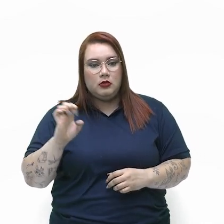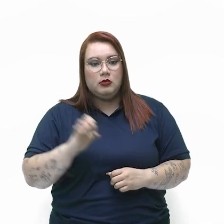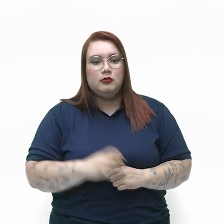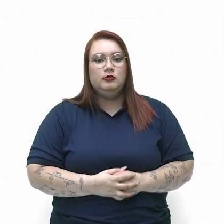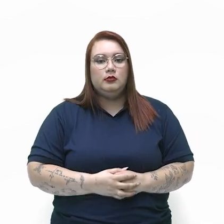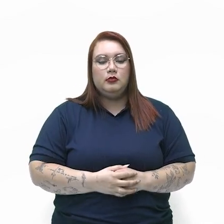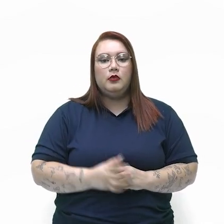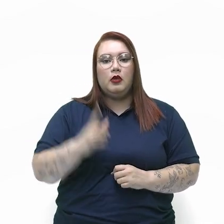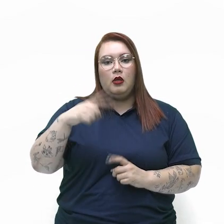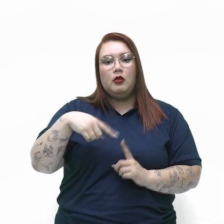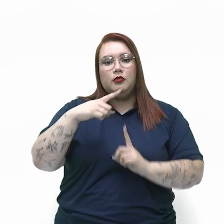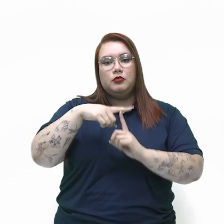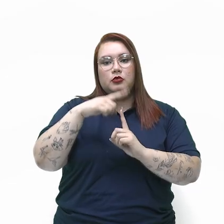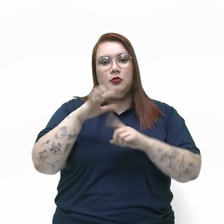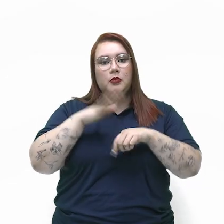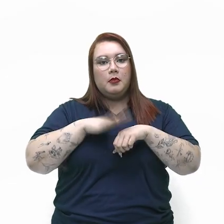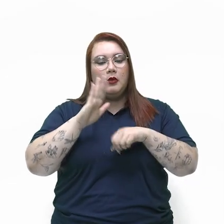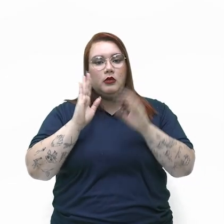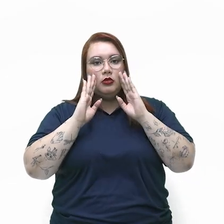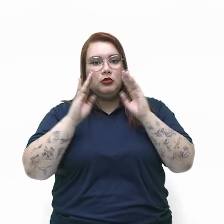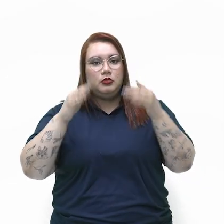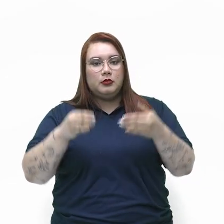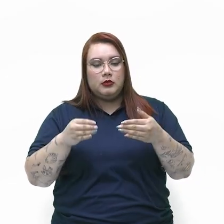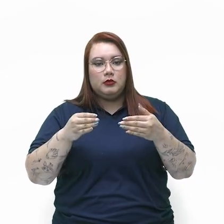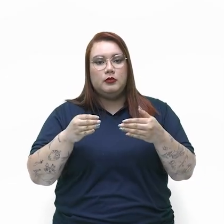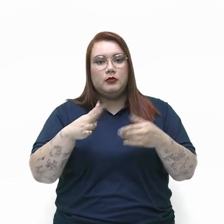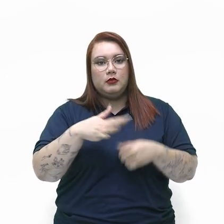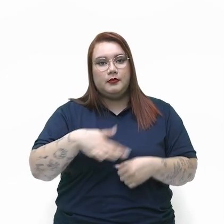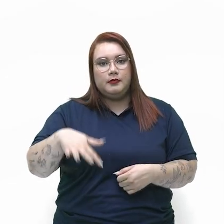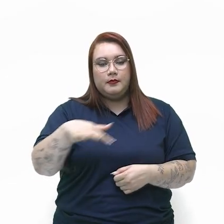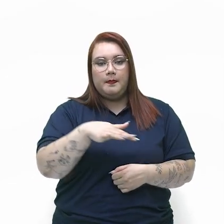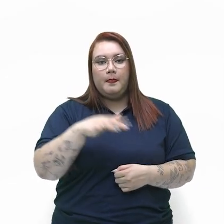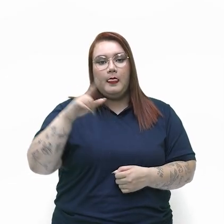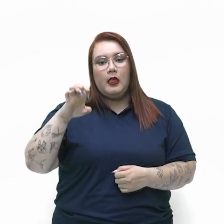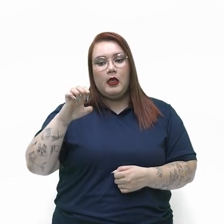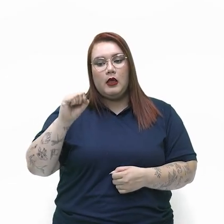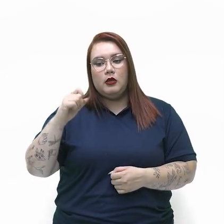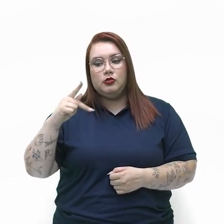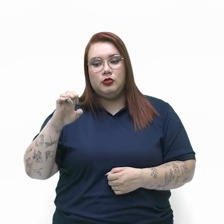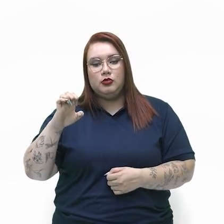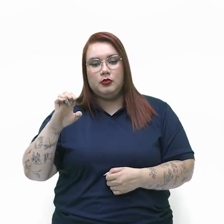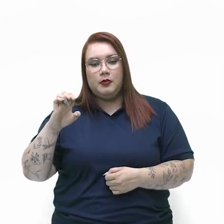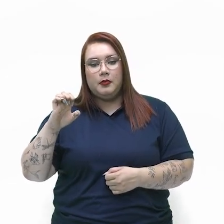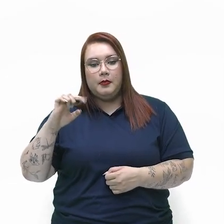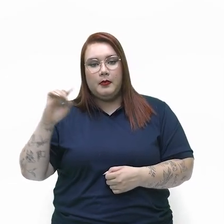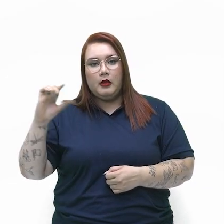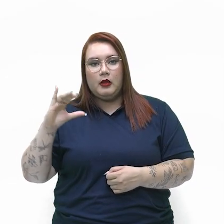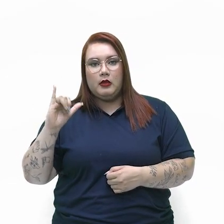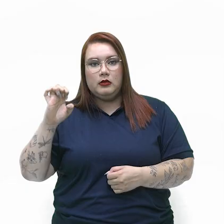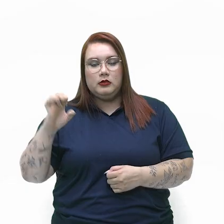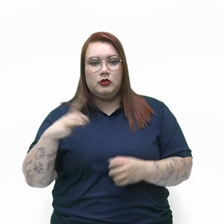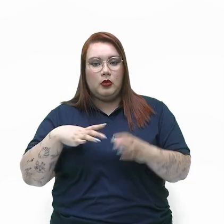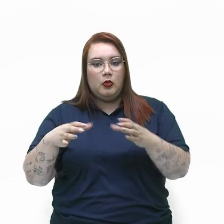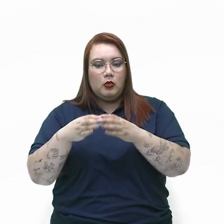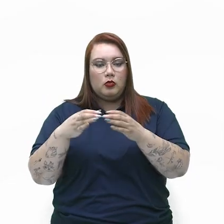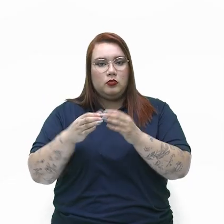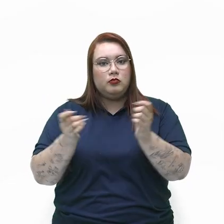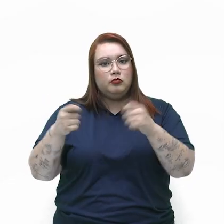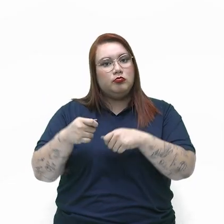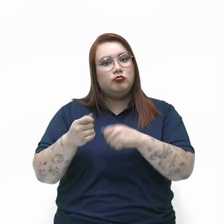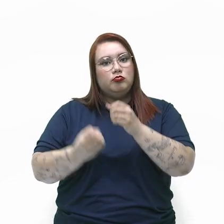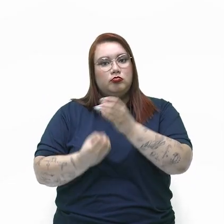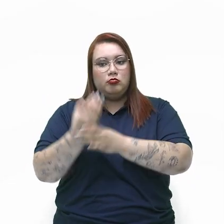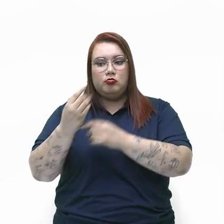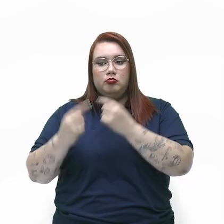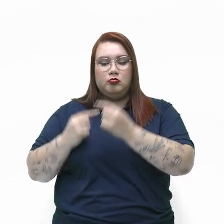é o nível mais específico de classificação. Uma espécie é definida como um grupo de organismos capazes de se reproduzir